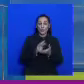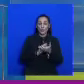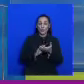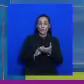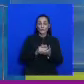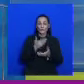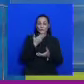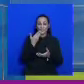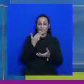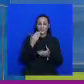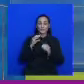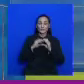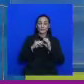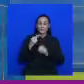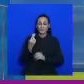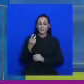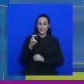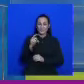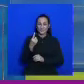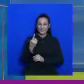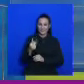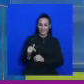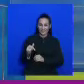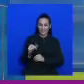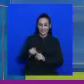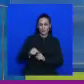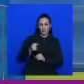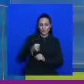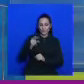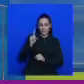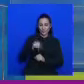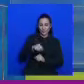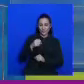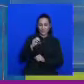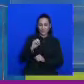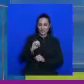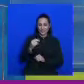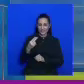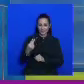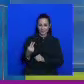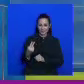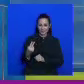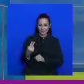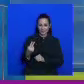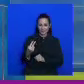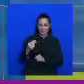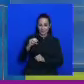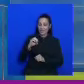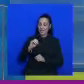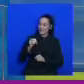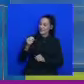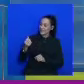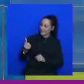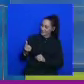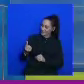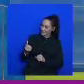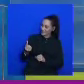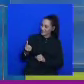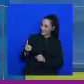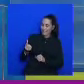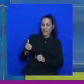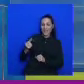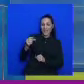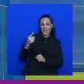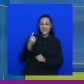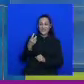Loto Fácil, concurso 2517, números sorteados: 02,